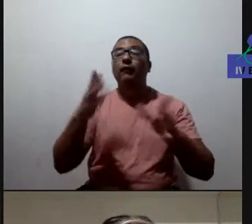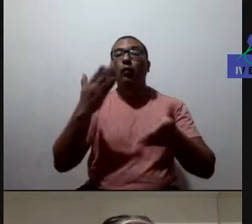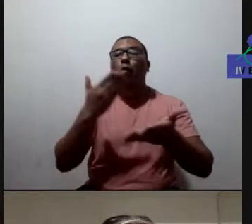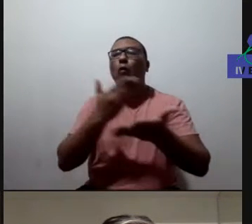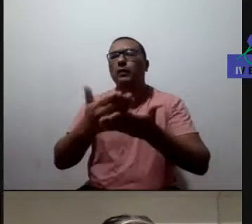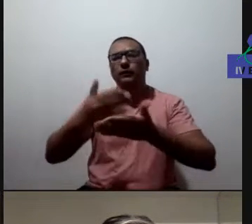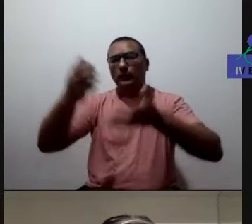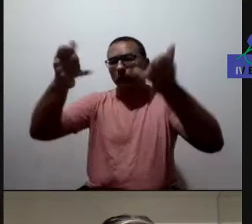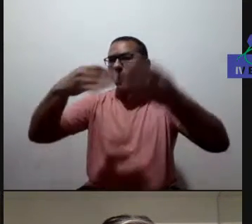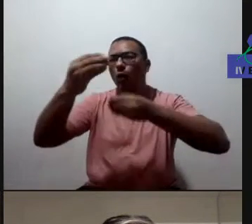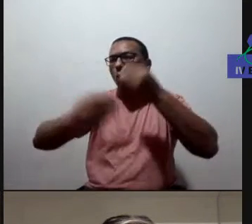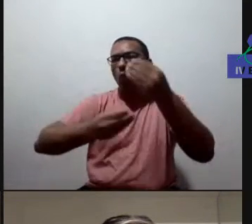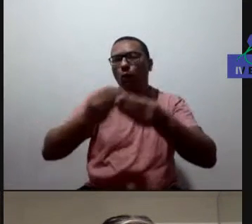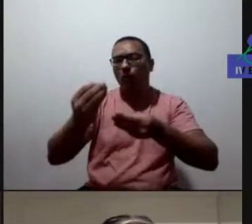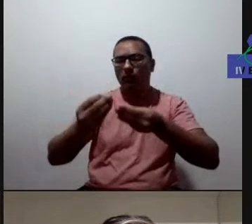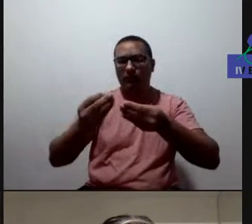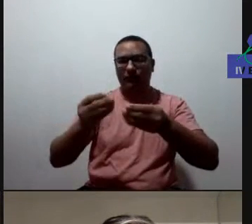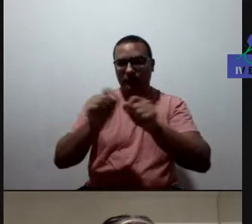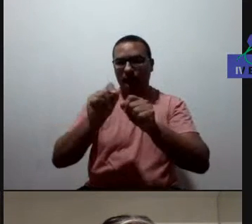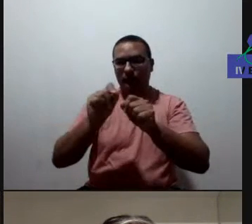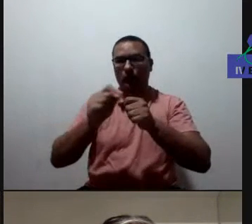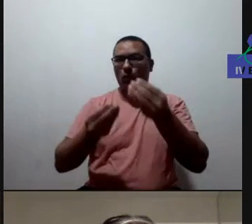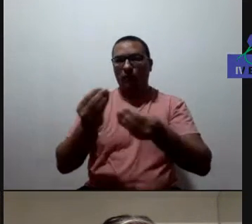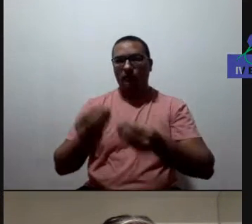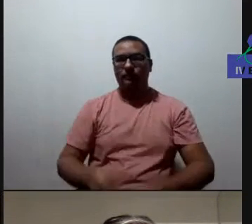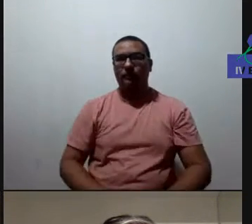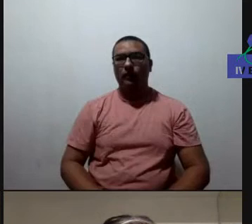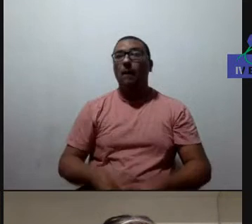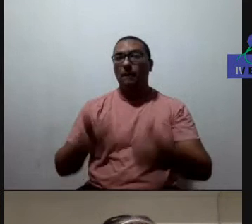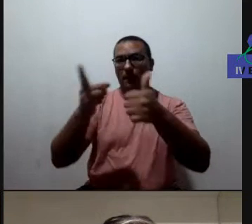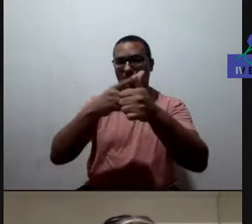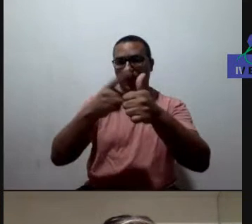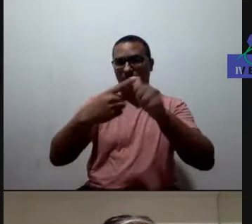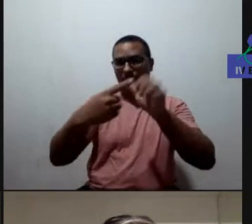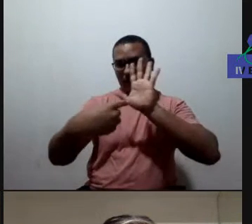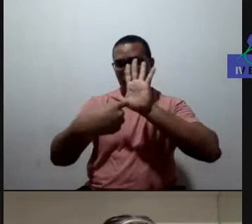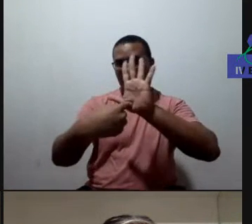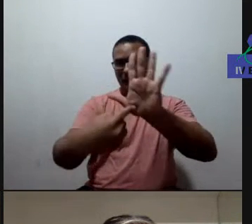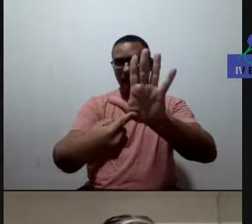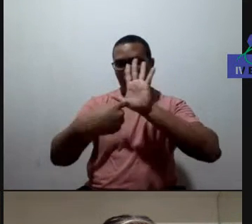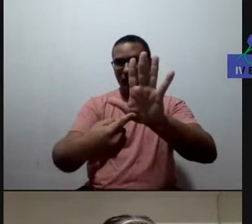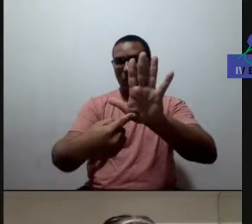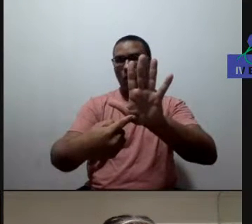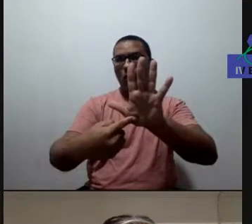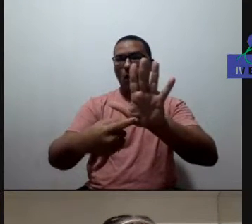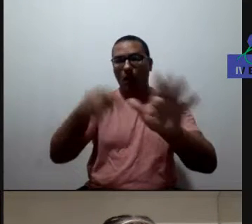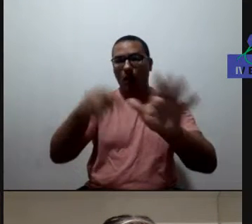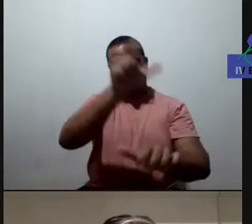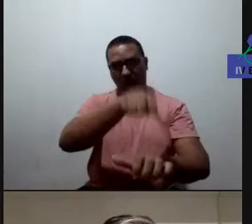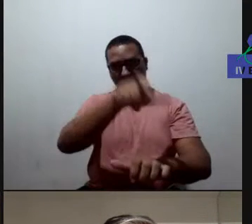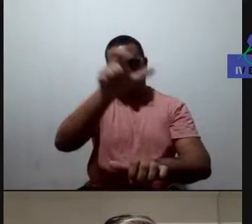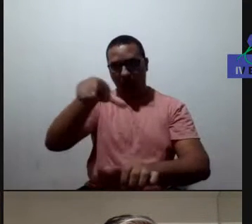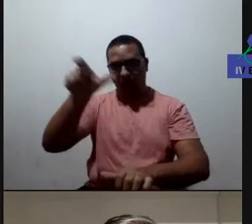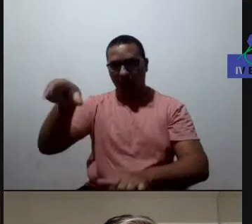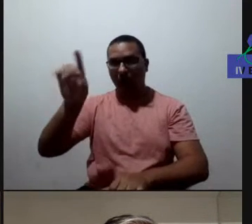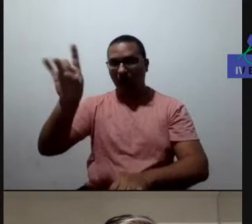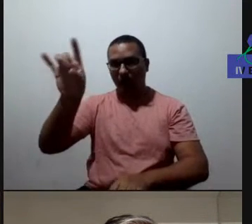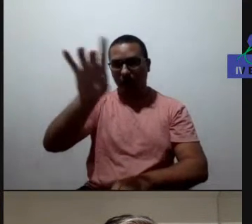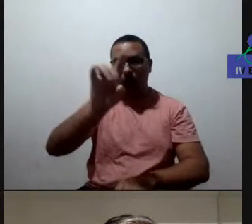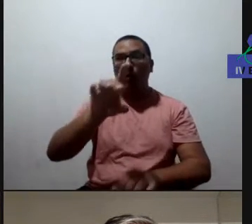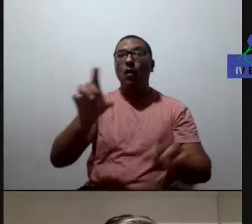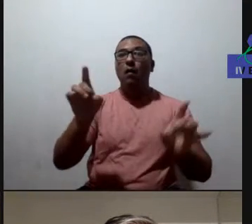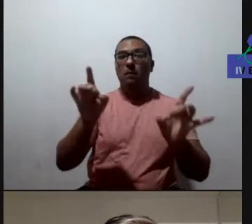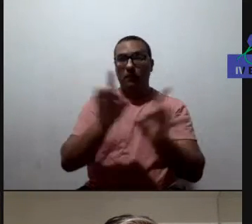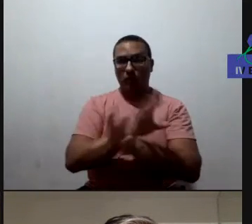né? Nós vamos ter uma apresentação dos nossos convidados e,